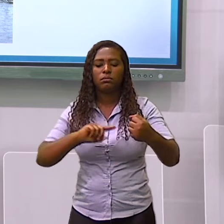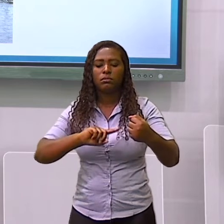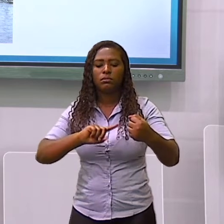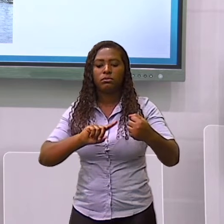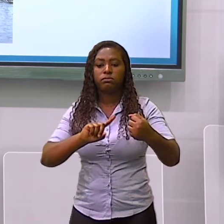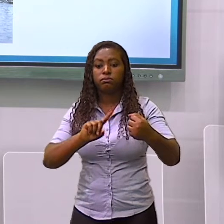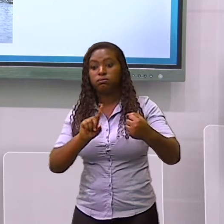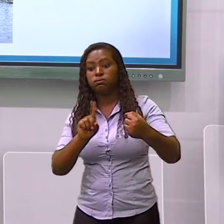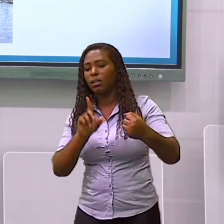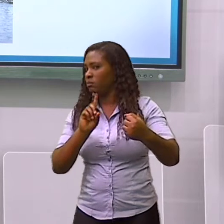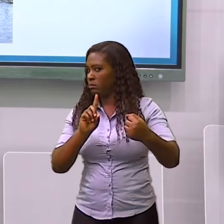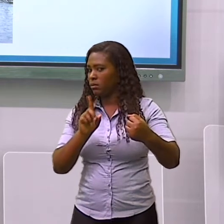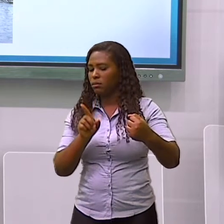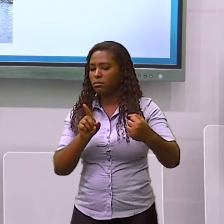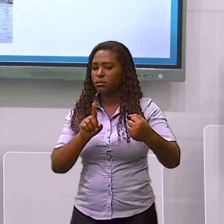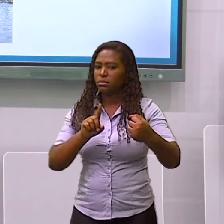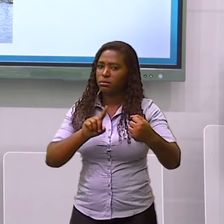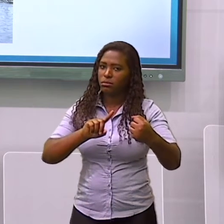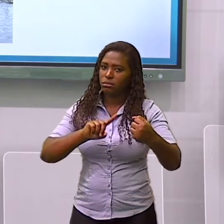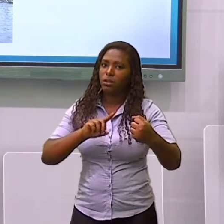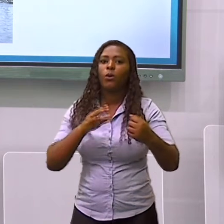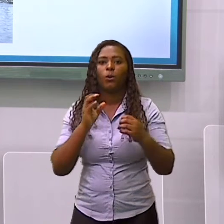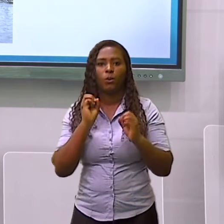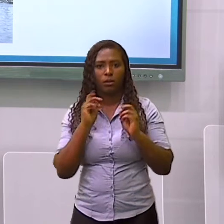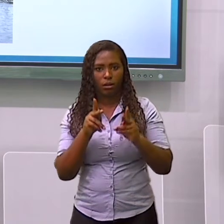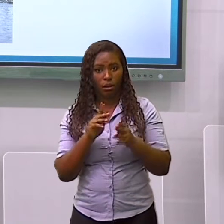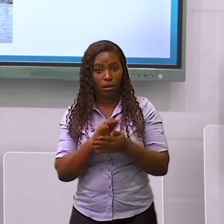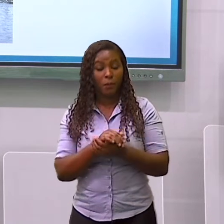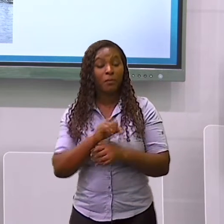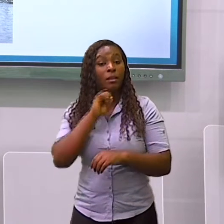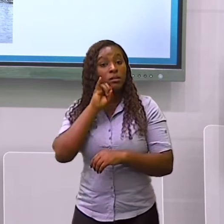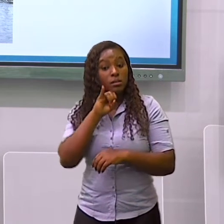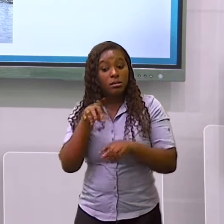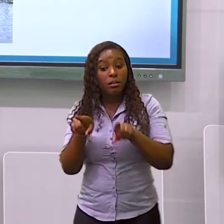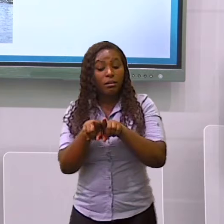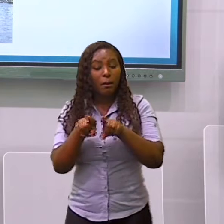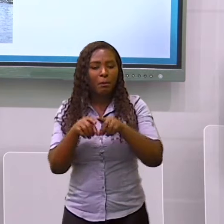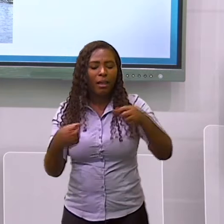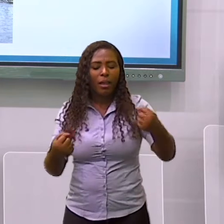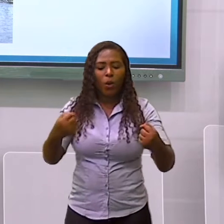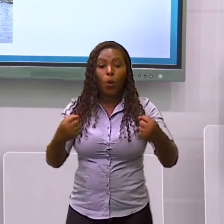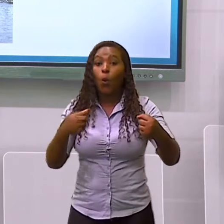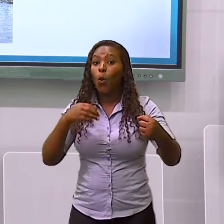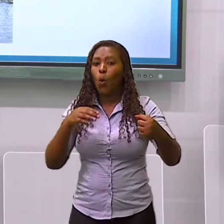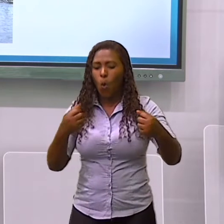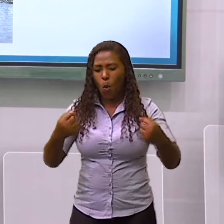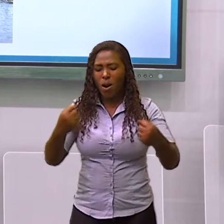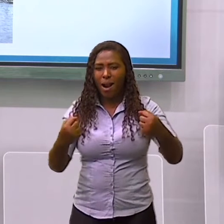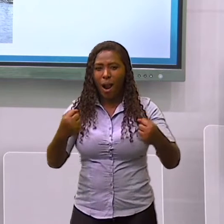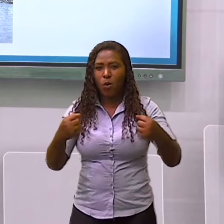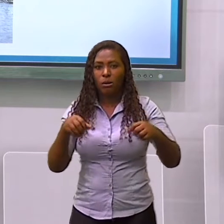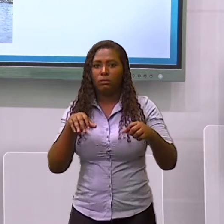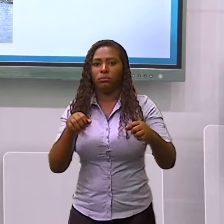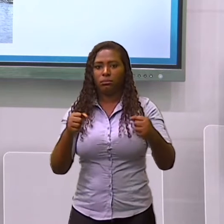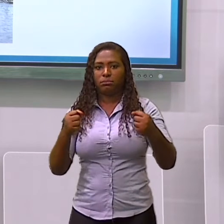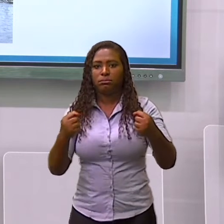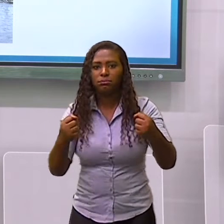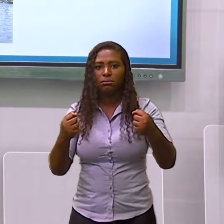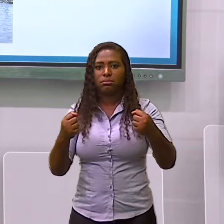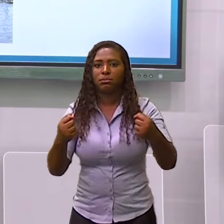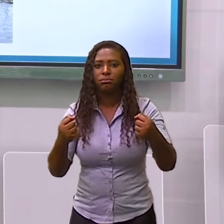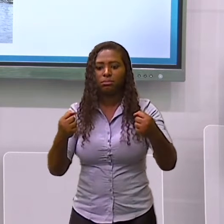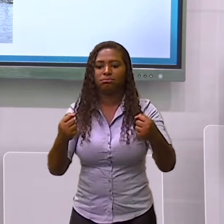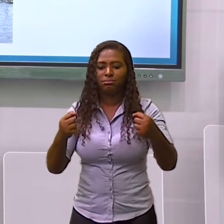quantidade aí que você vai atravessar, se durante a travessia o carro morrer, pare, não dê a